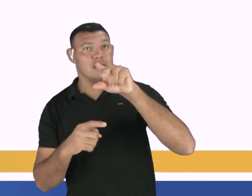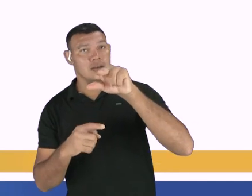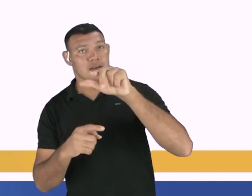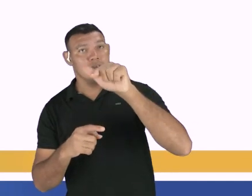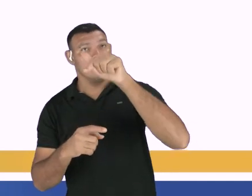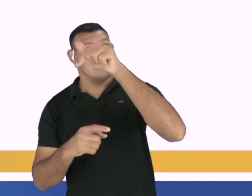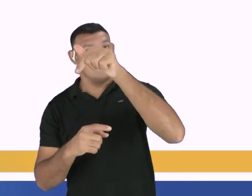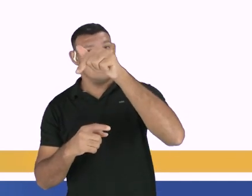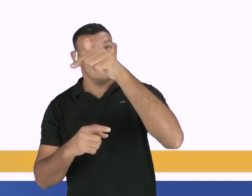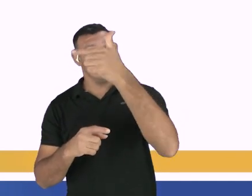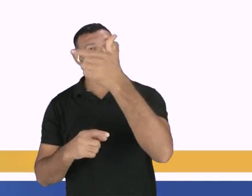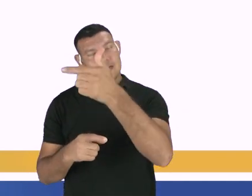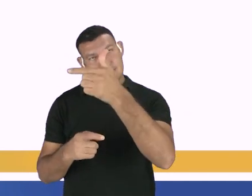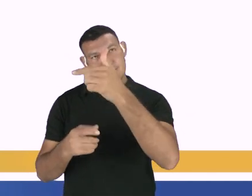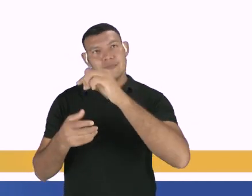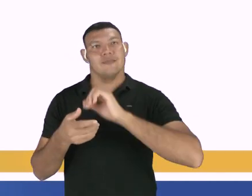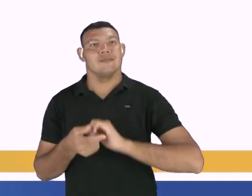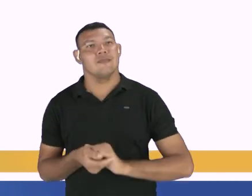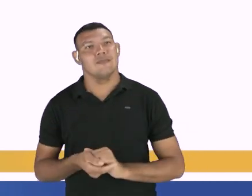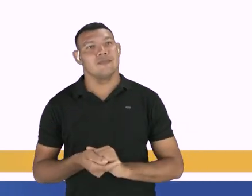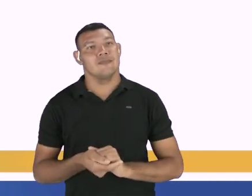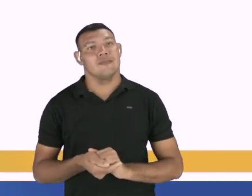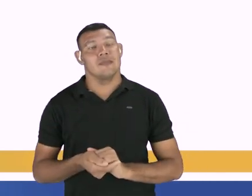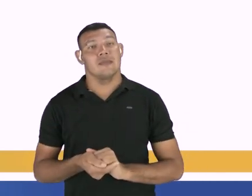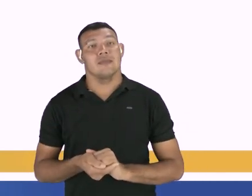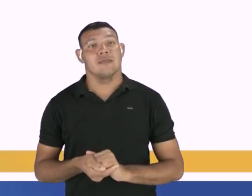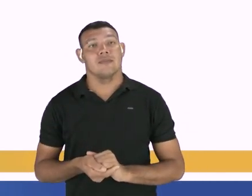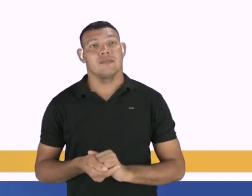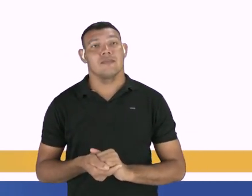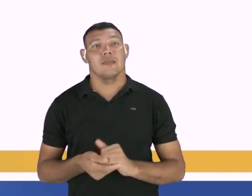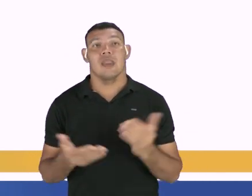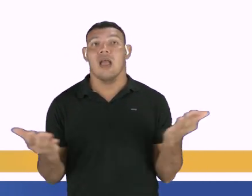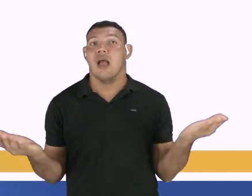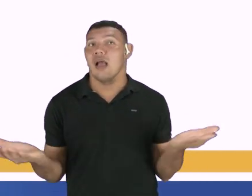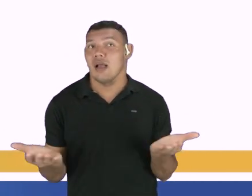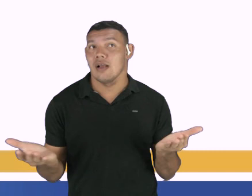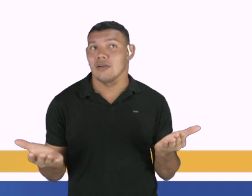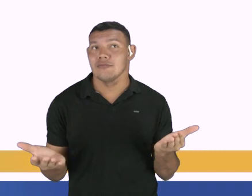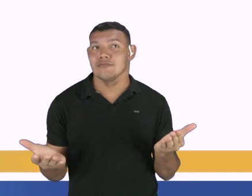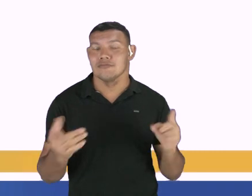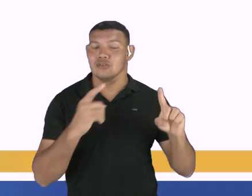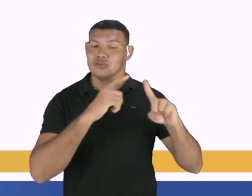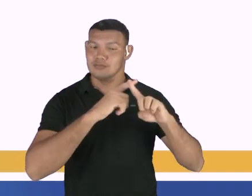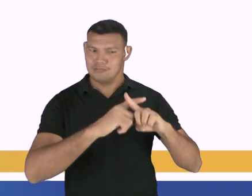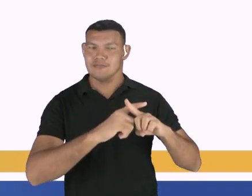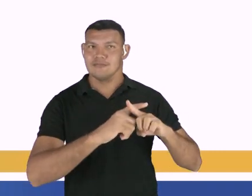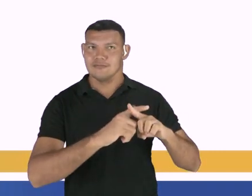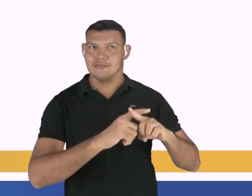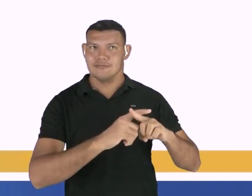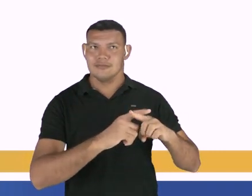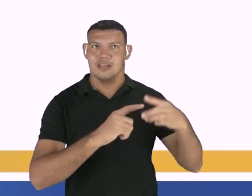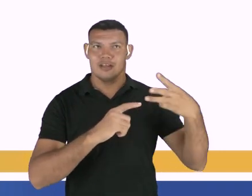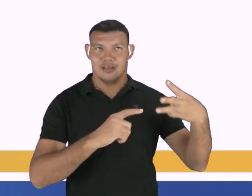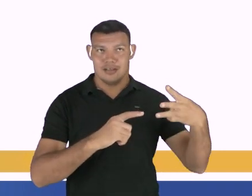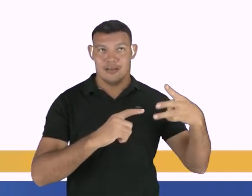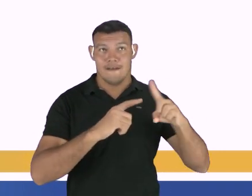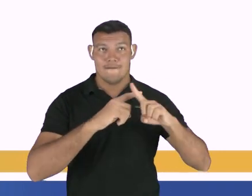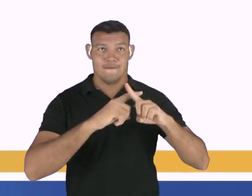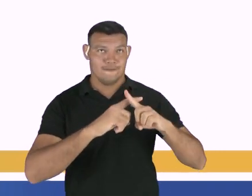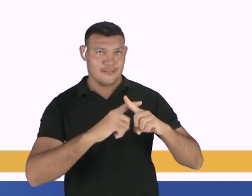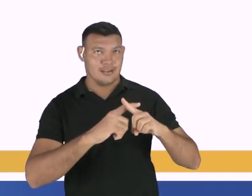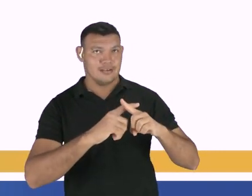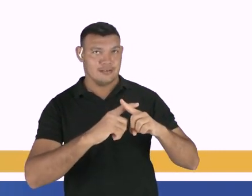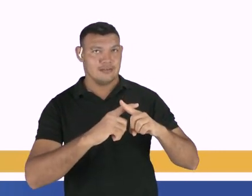segunda fração. 8 vezes 9, 72. E aí, multiplicar os denominadores.